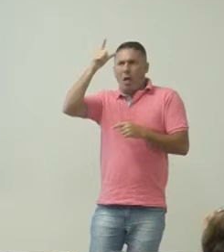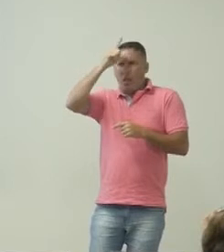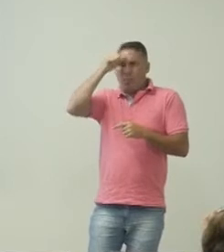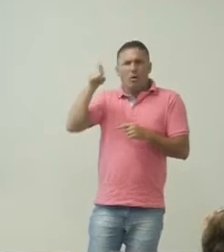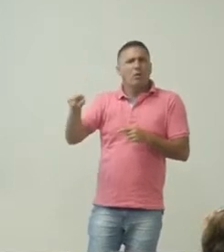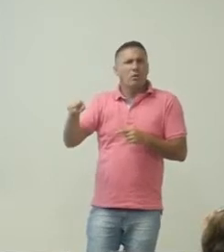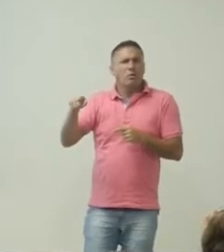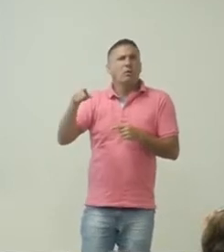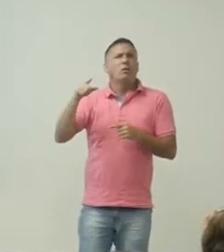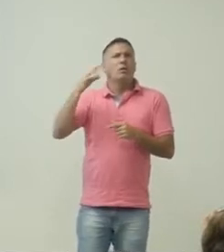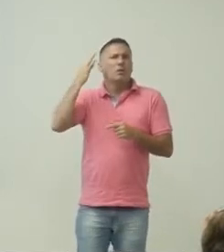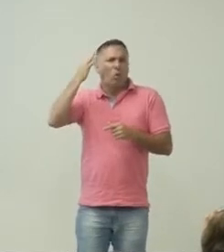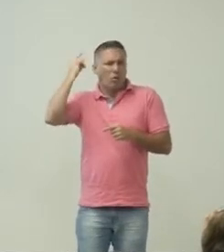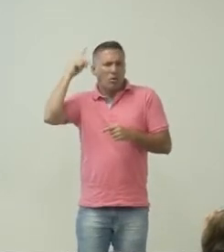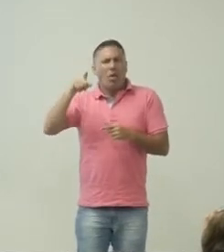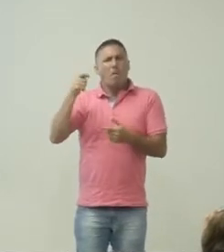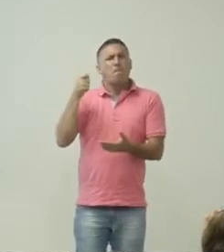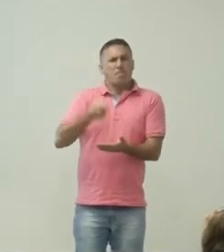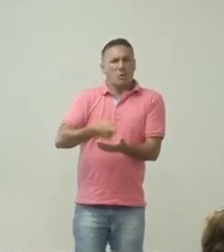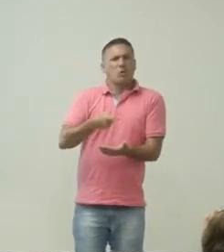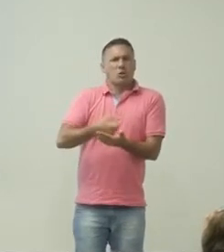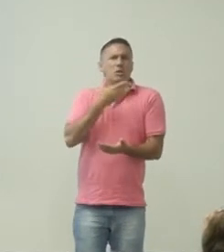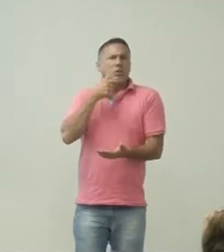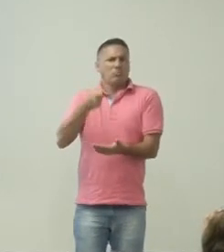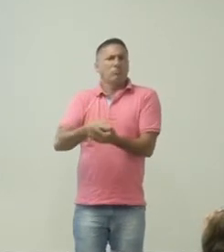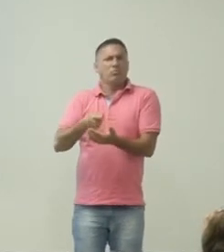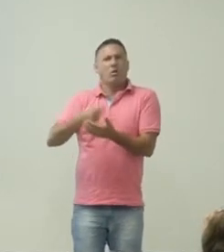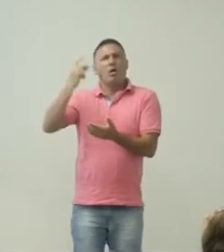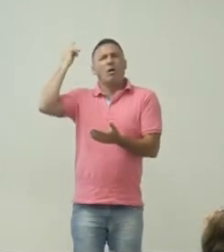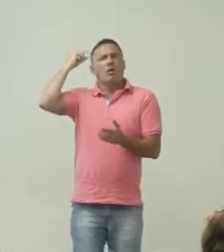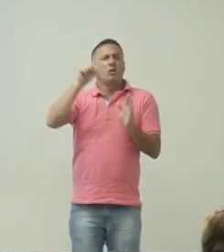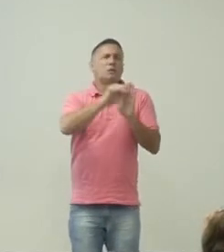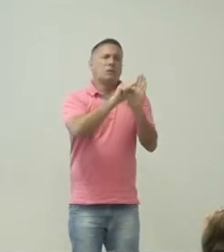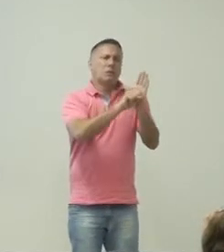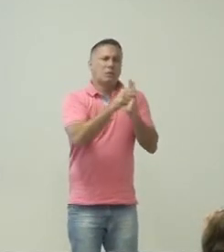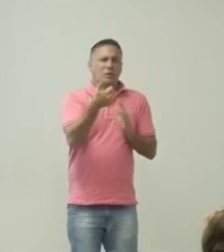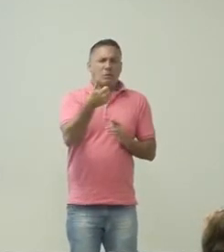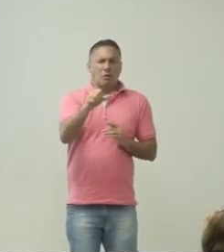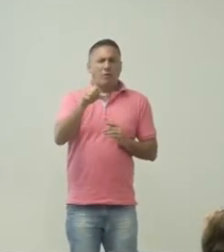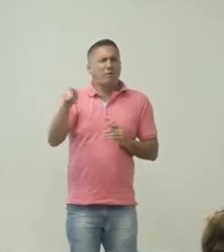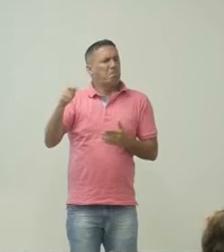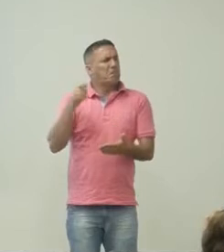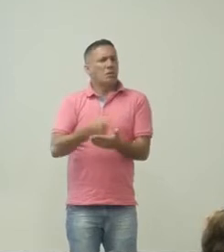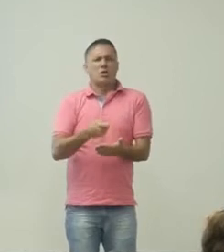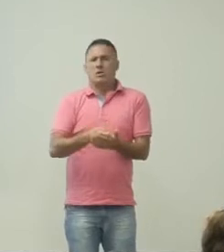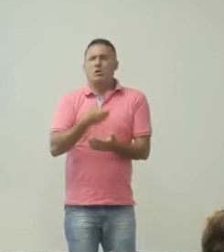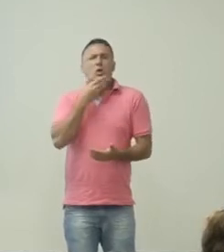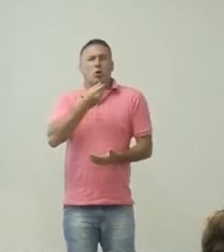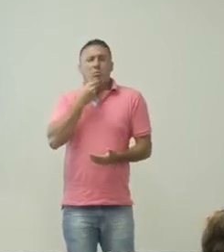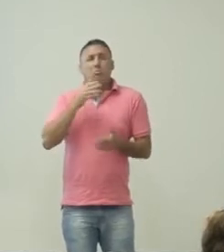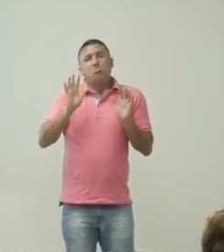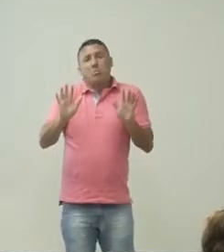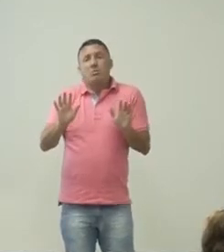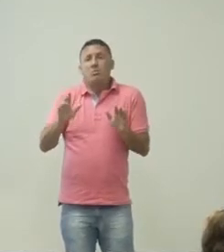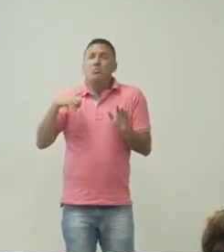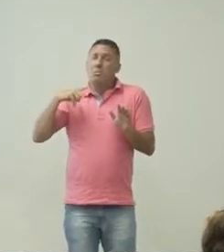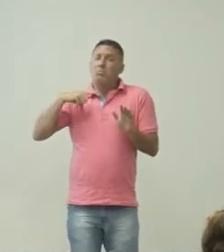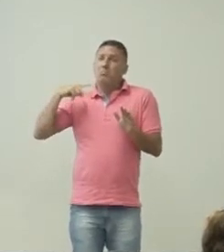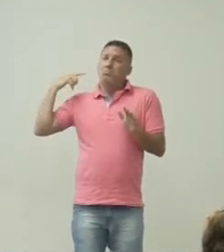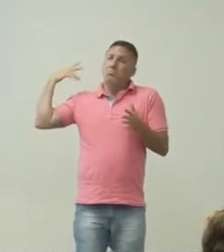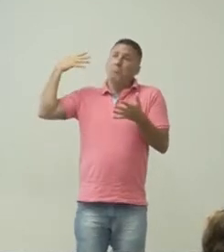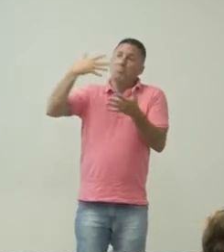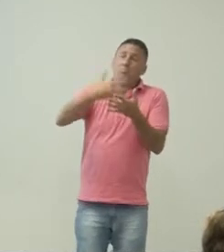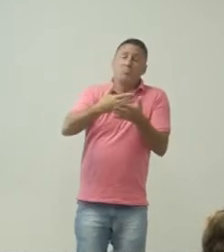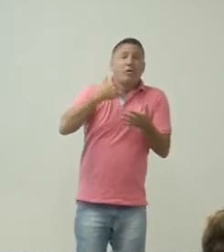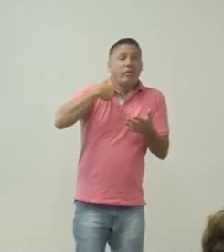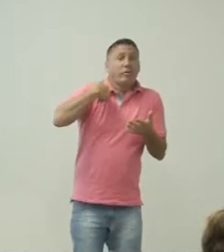machista, sim, fruto do tempo dele, século XIX, né? Extremamente machista, mas que, assim, à la Foucault,